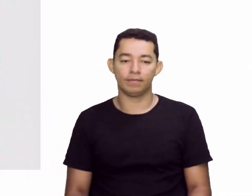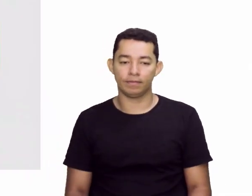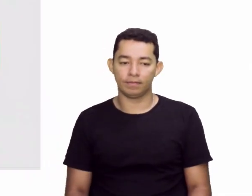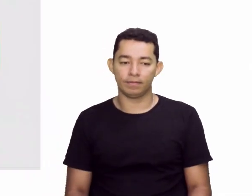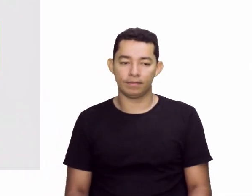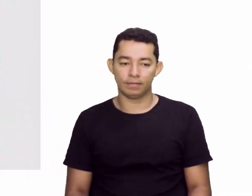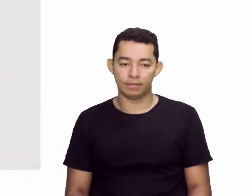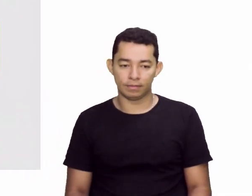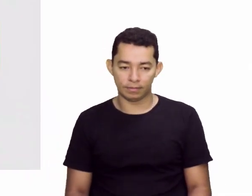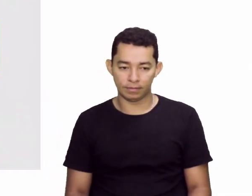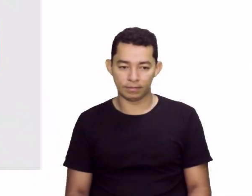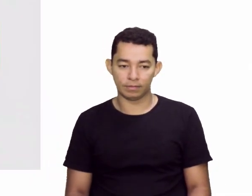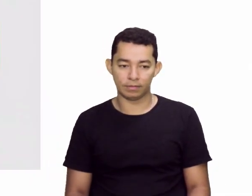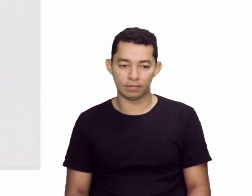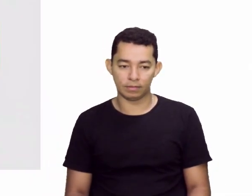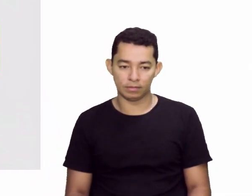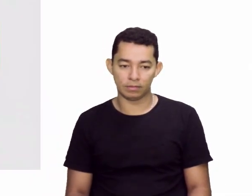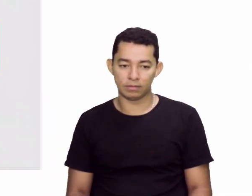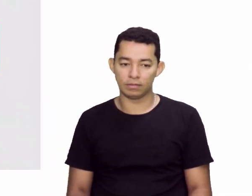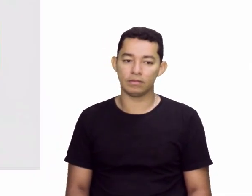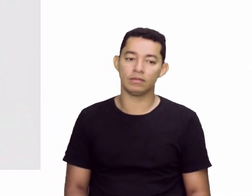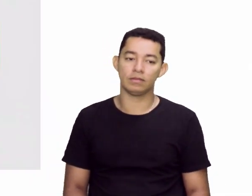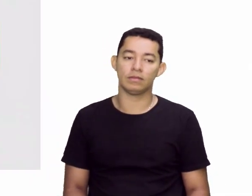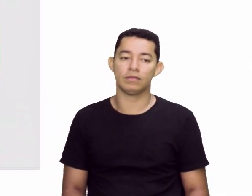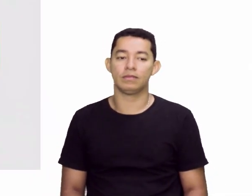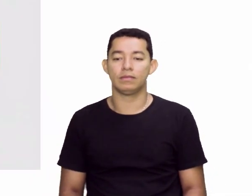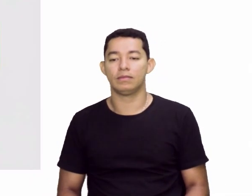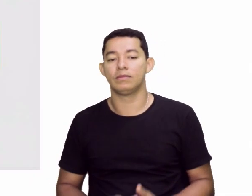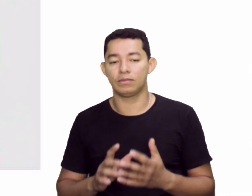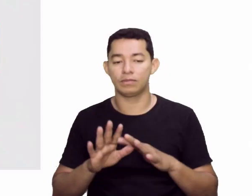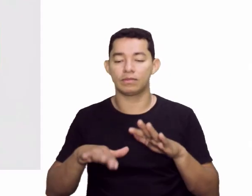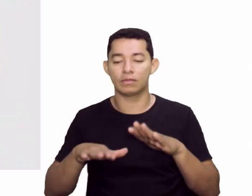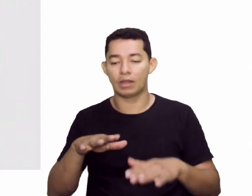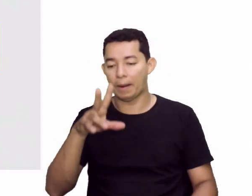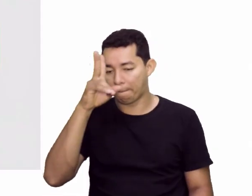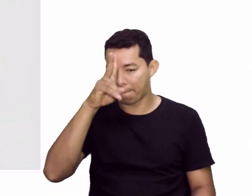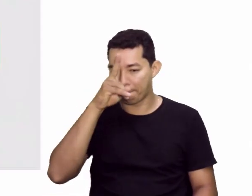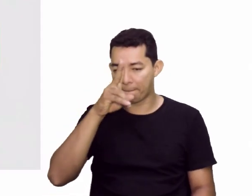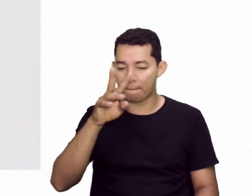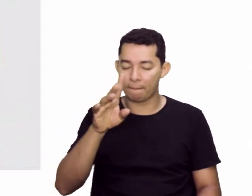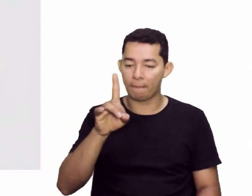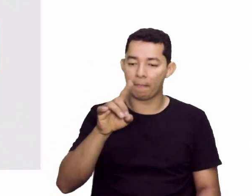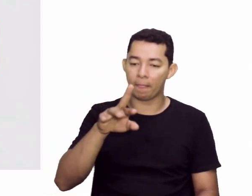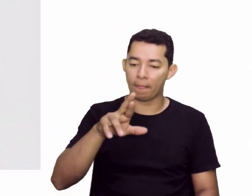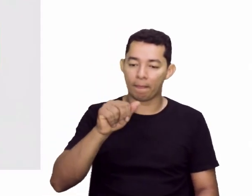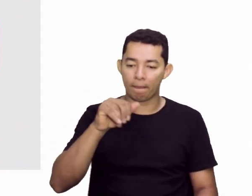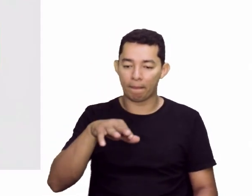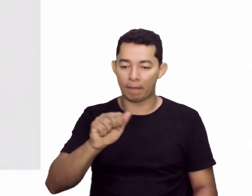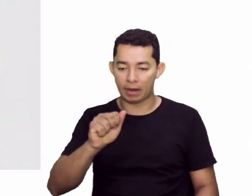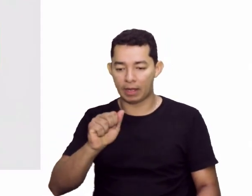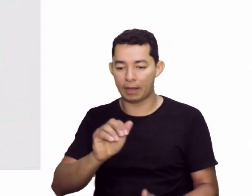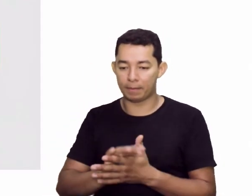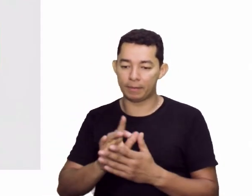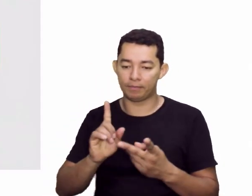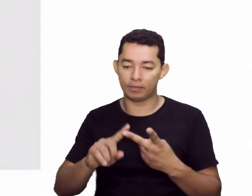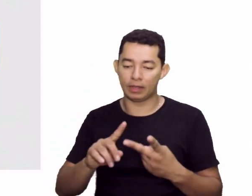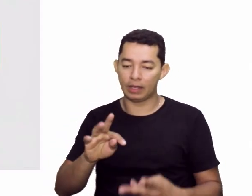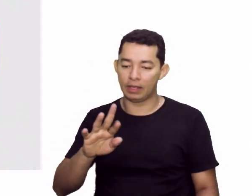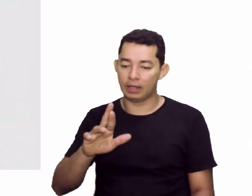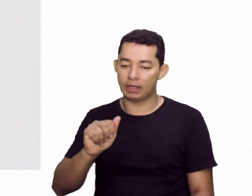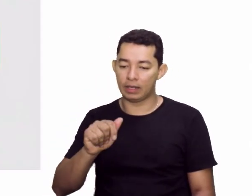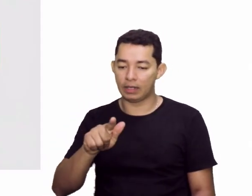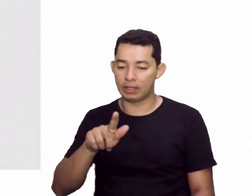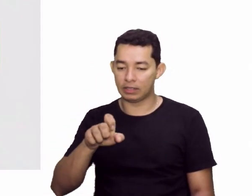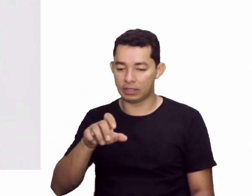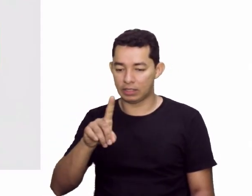conforme o tipo de história, né? A comédia, o drama ou a tragédia, né? A comédia, o drama ou a tragédia,